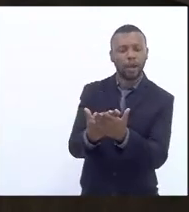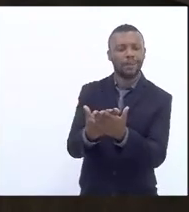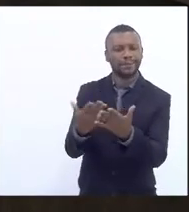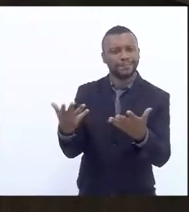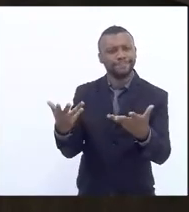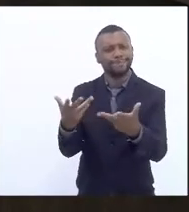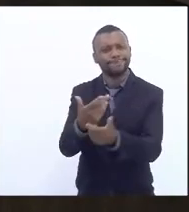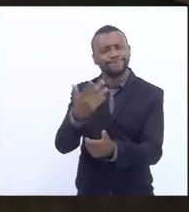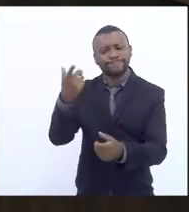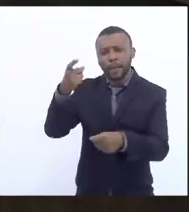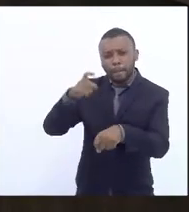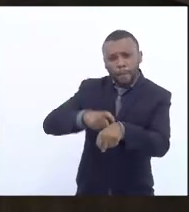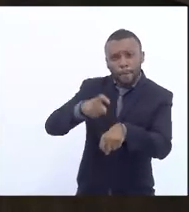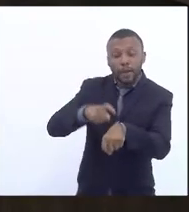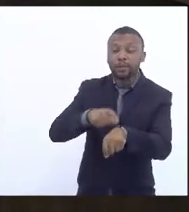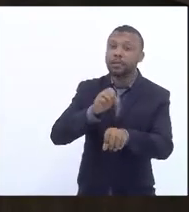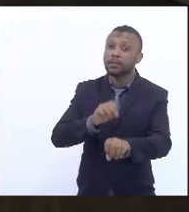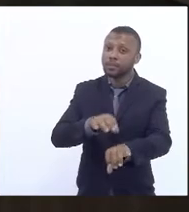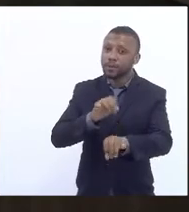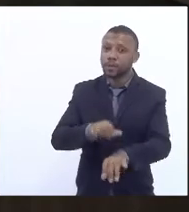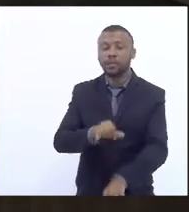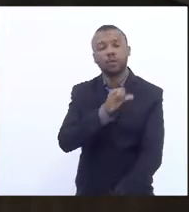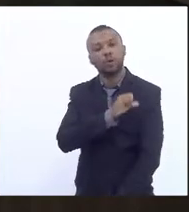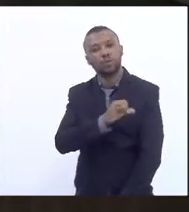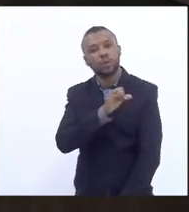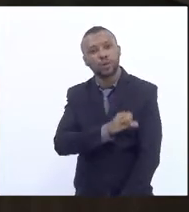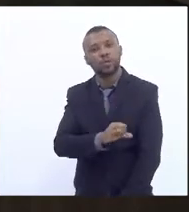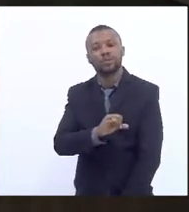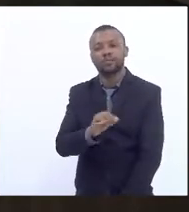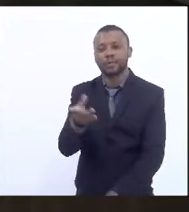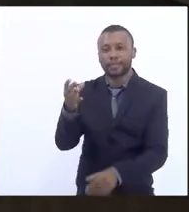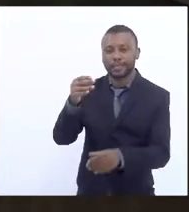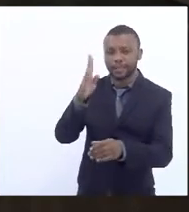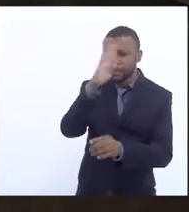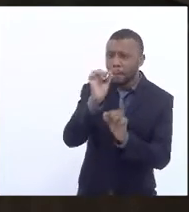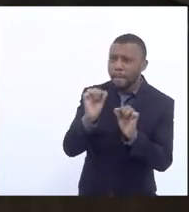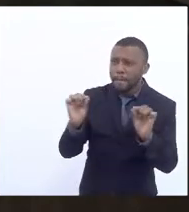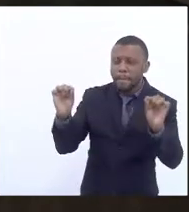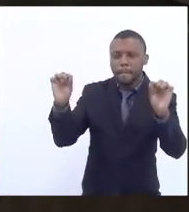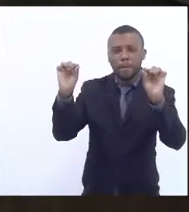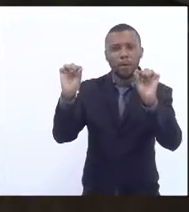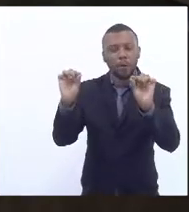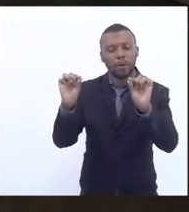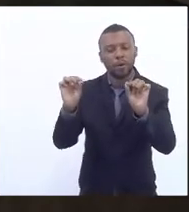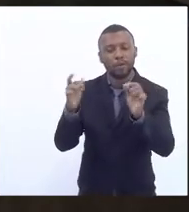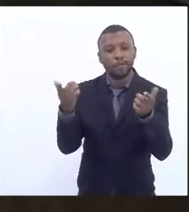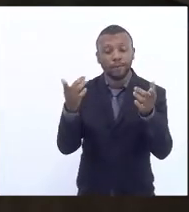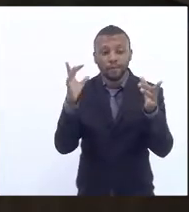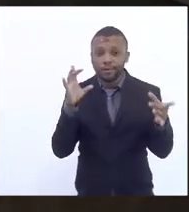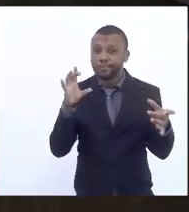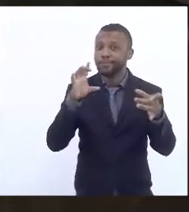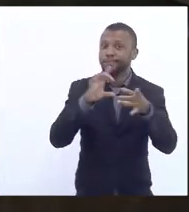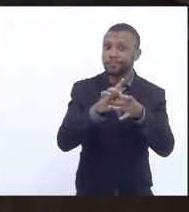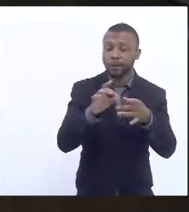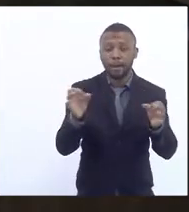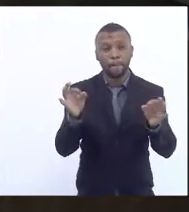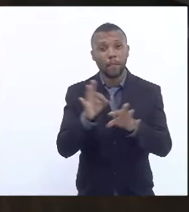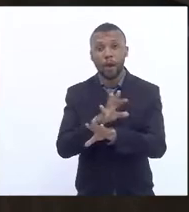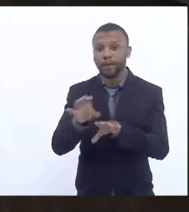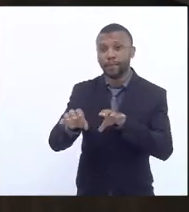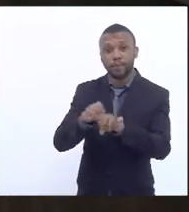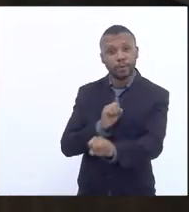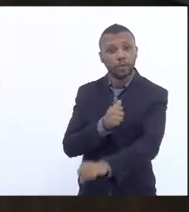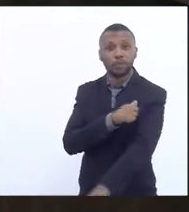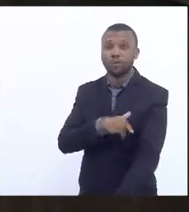da educação fluminense brasileira, foram concebidos, se imaginou também que a integralidade da formação do aluno